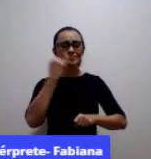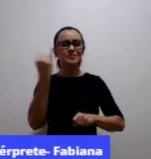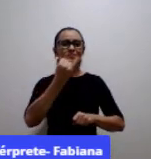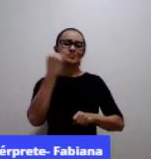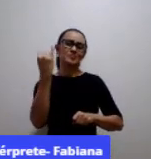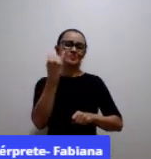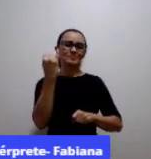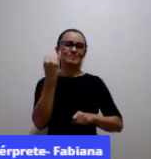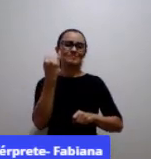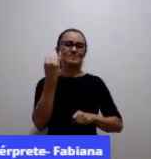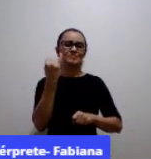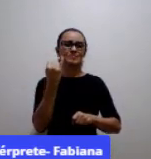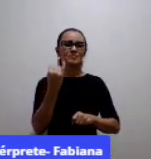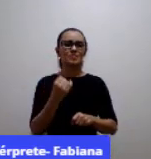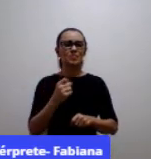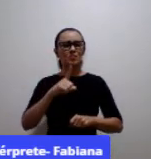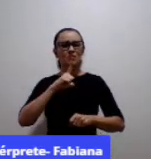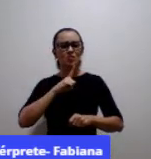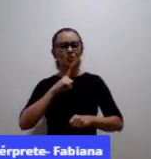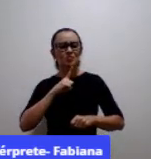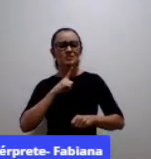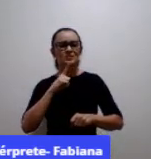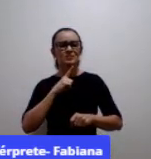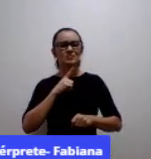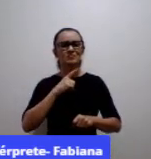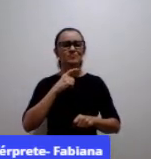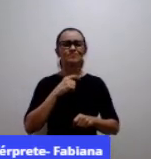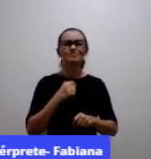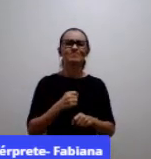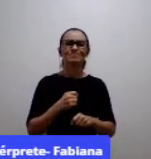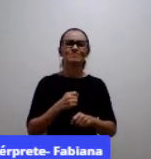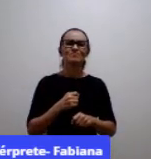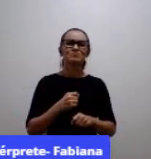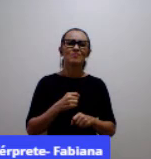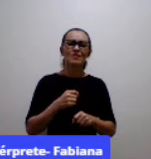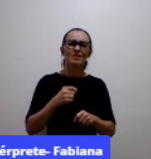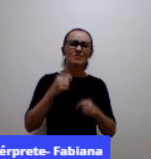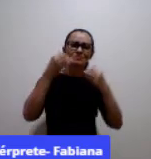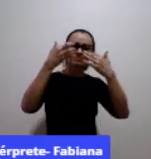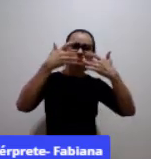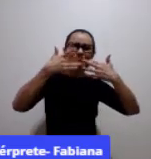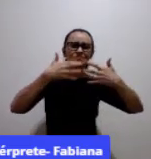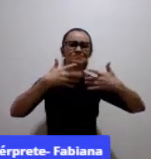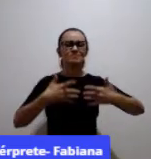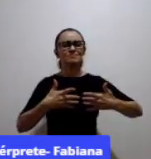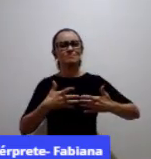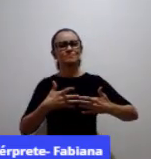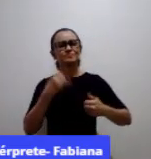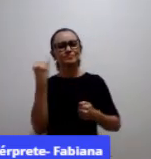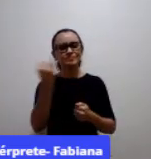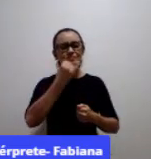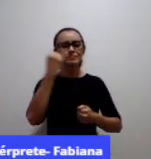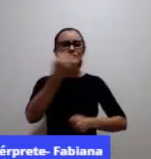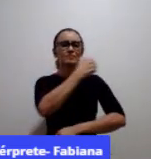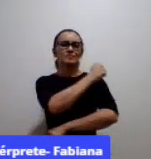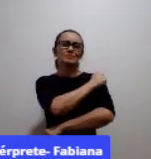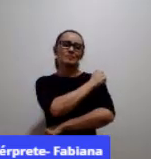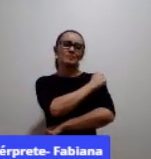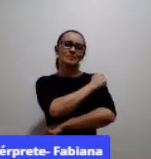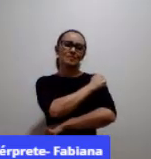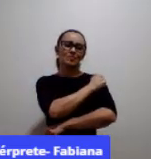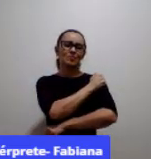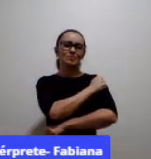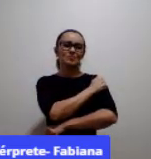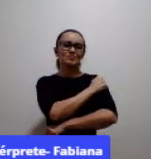temos aí relatos maravilhosos de desenvolvimento de alunos inseridos na rede. É um trabalho que